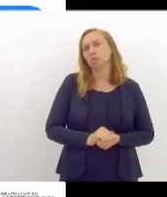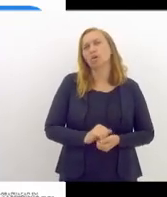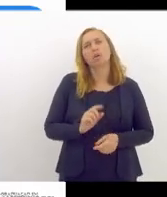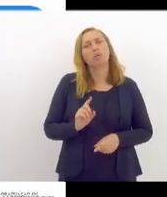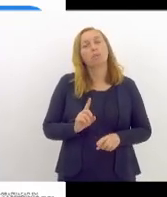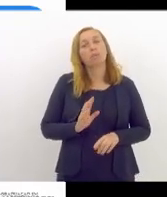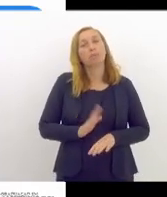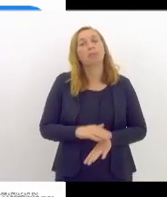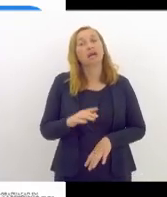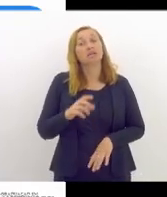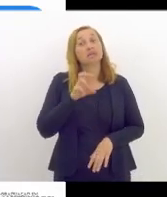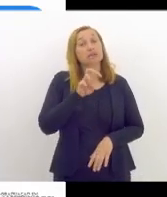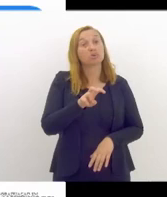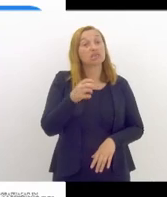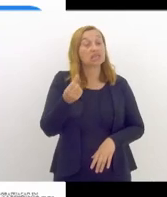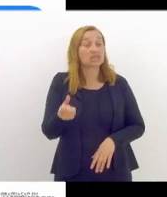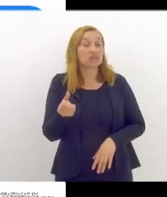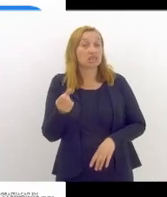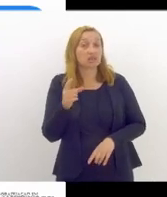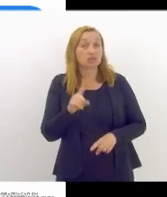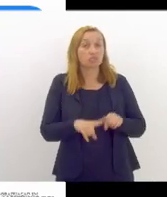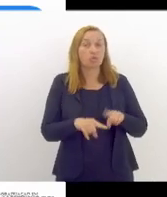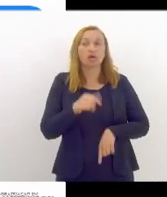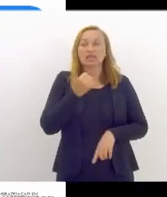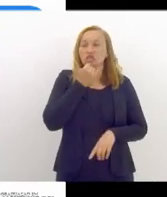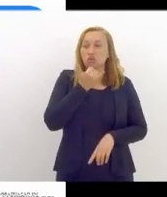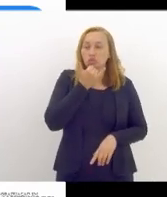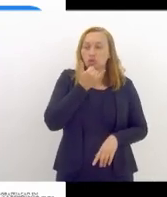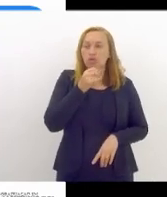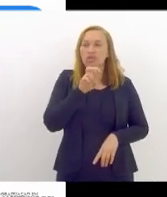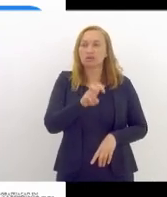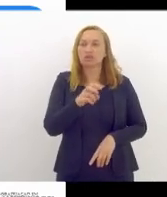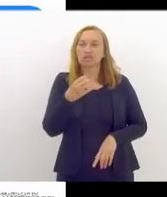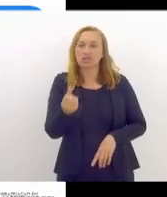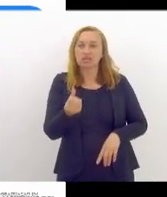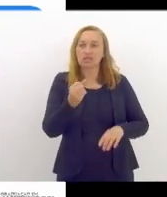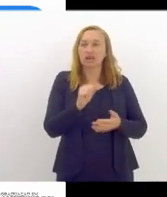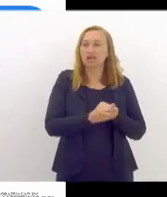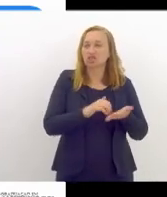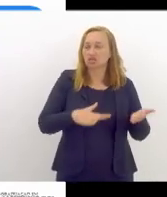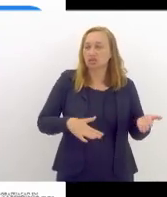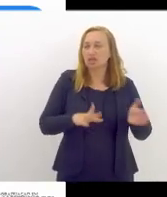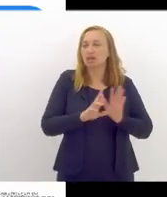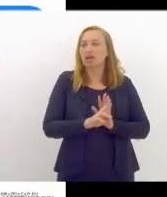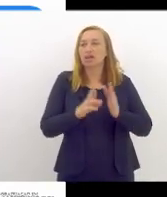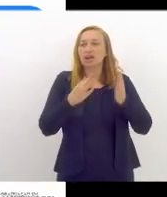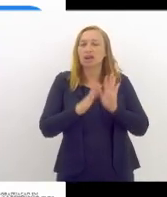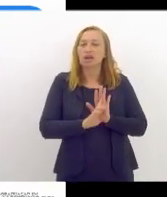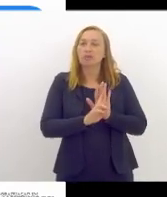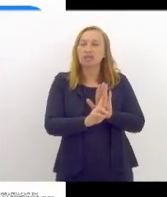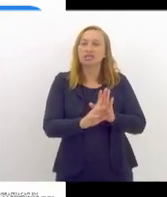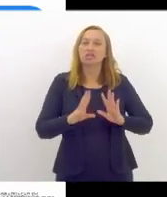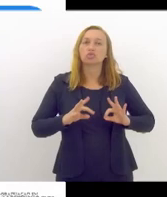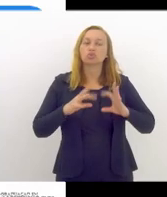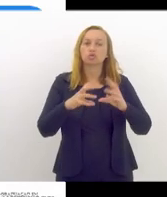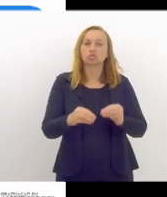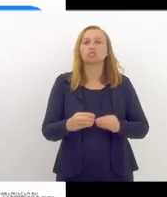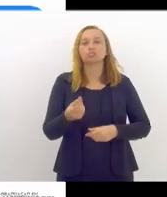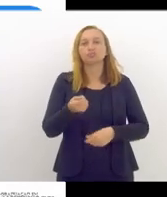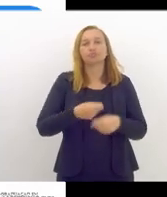56 produtos né Desculpa 56 atividades né representa toda economia